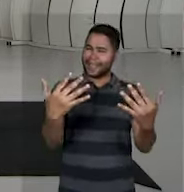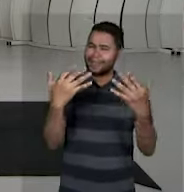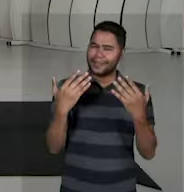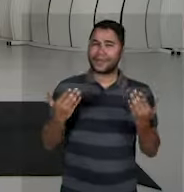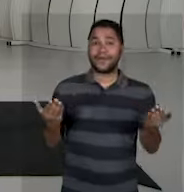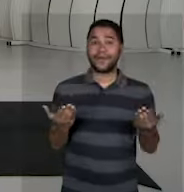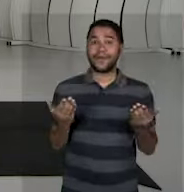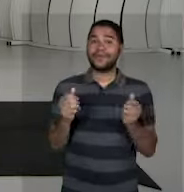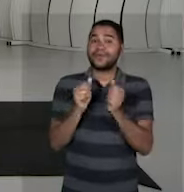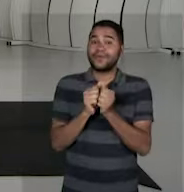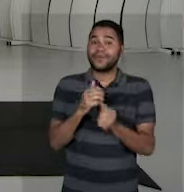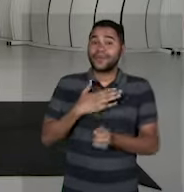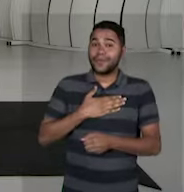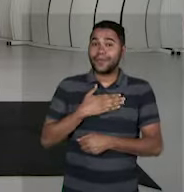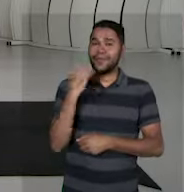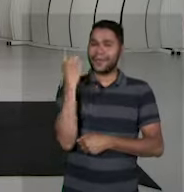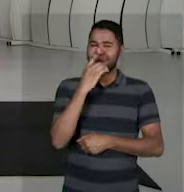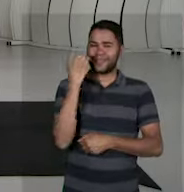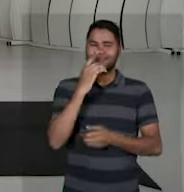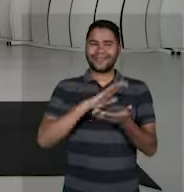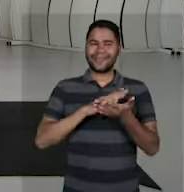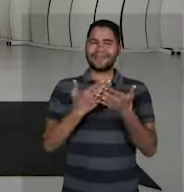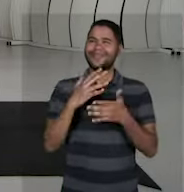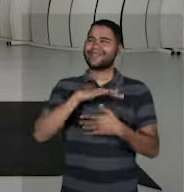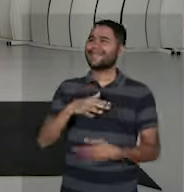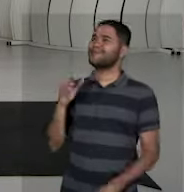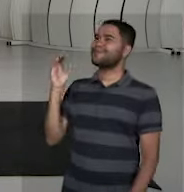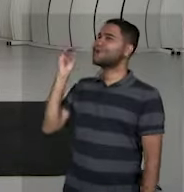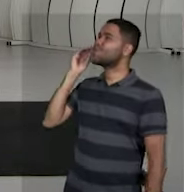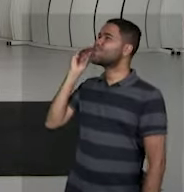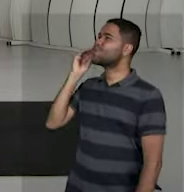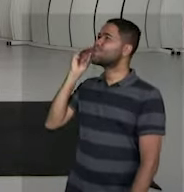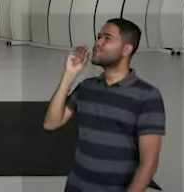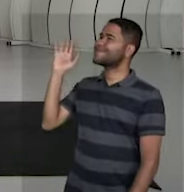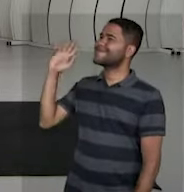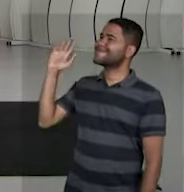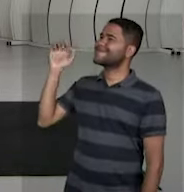Quem está aqui comigo hoje é o Daniel. Ei, Daniel, tudo bem?